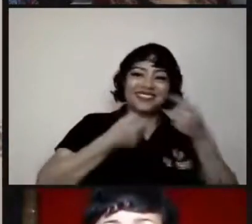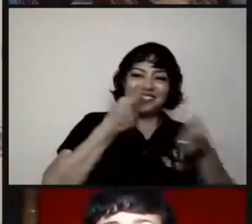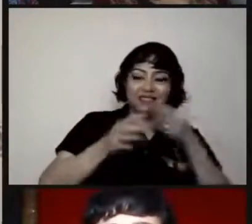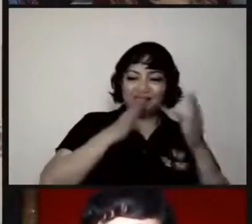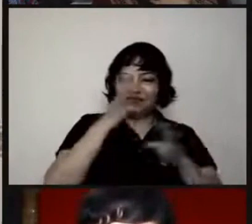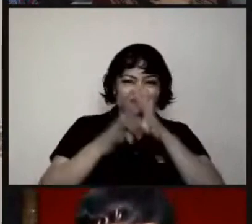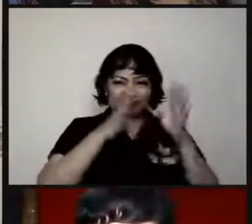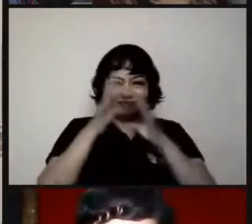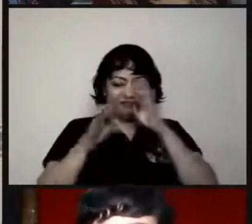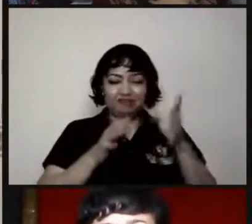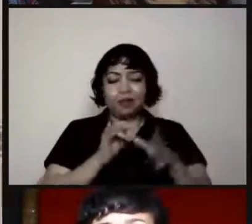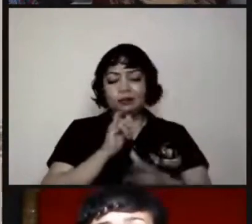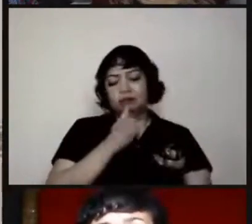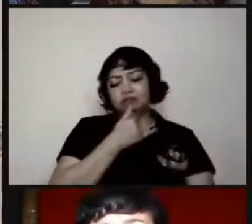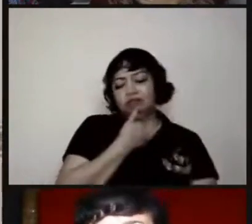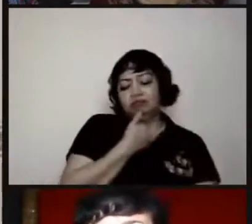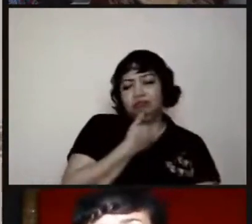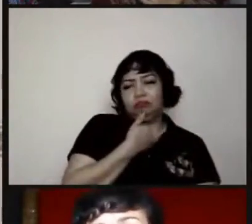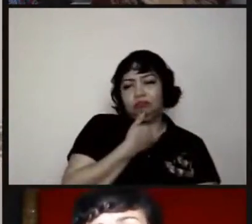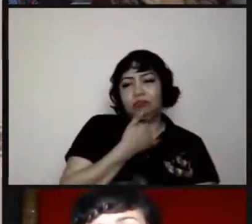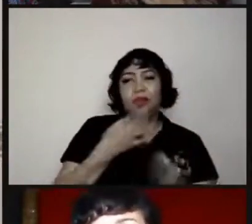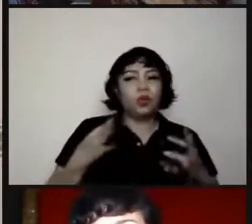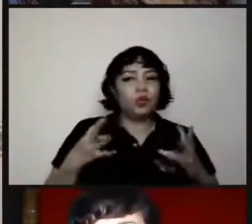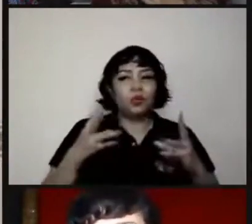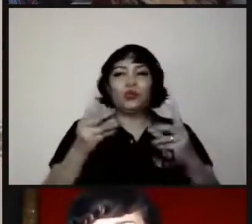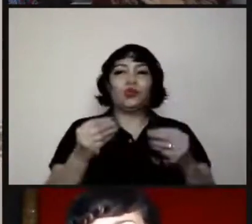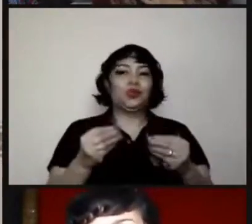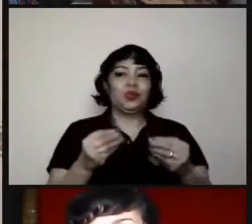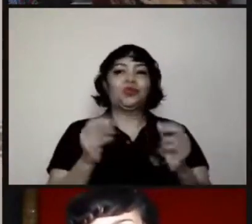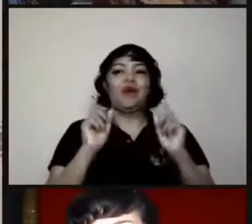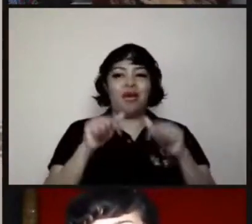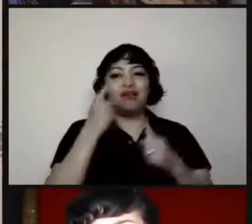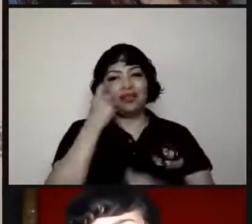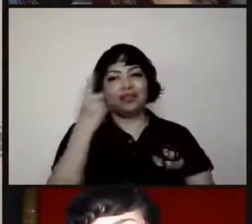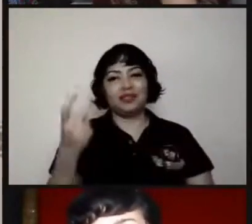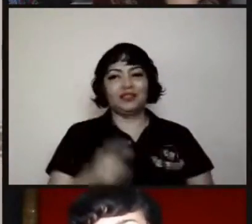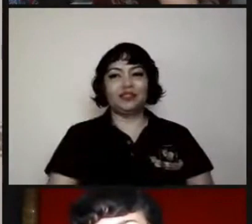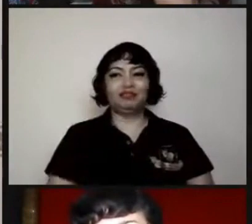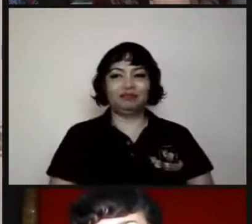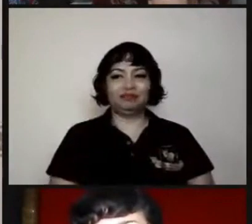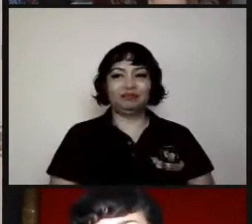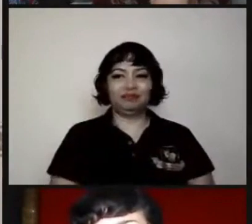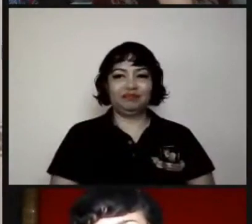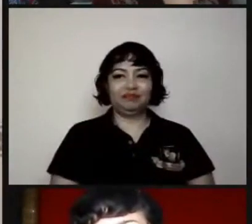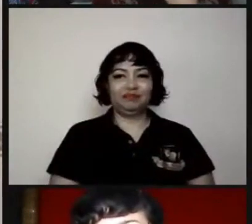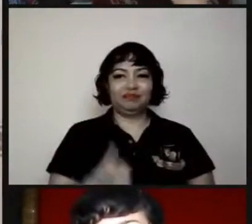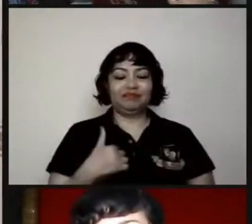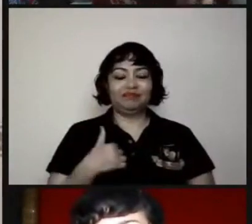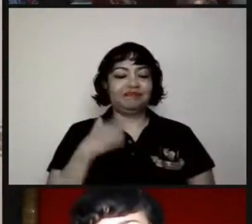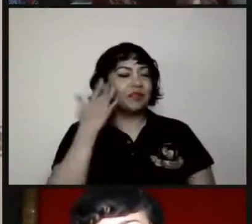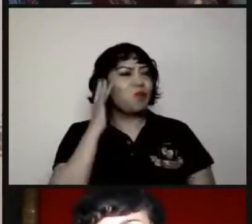a tragédia, o drama, tudo é interessante, tudo é. Eu acho assim,